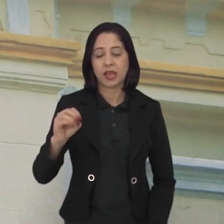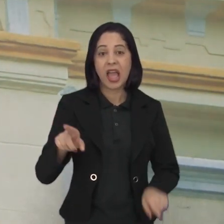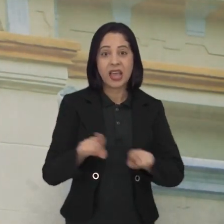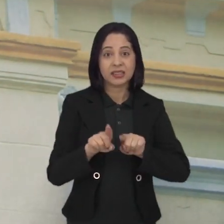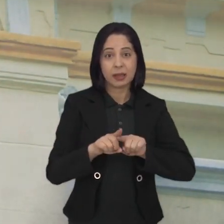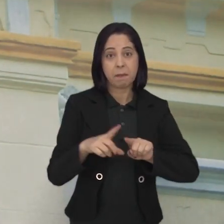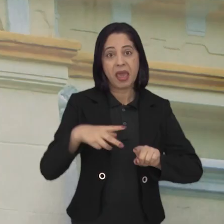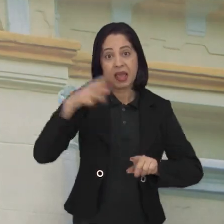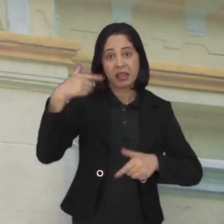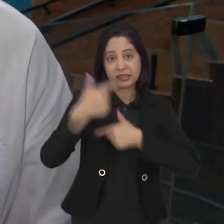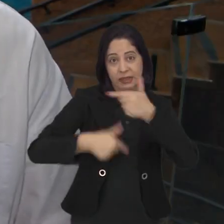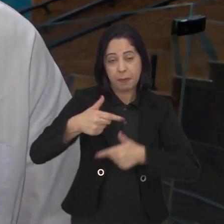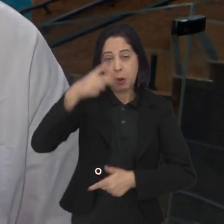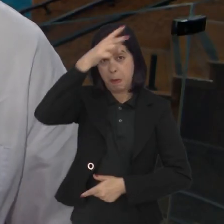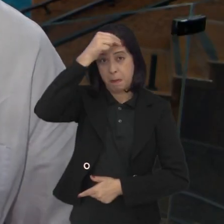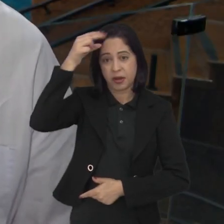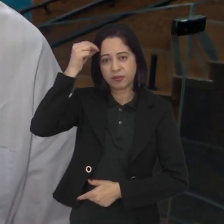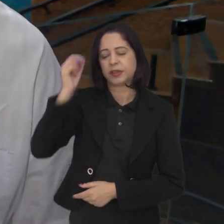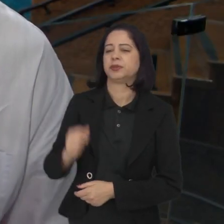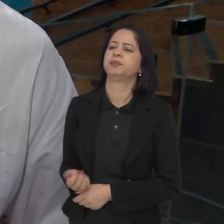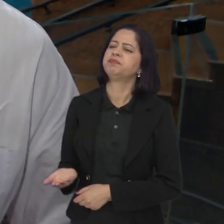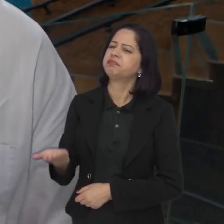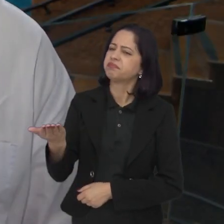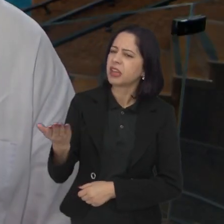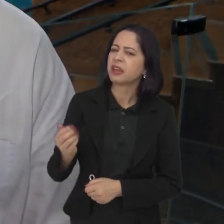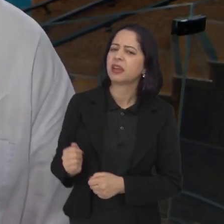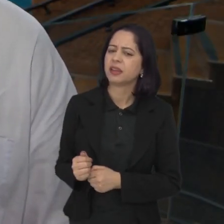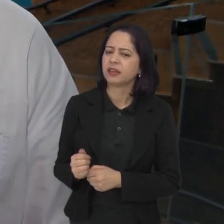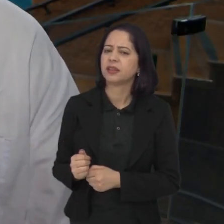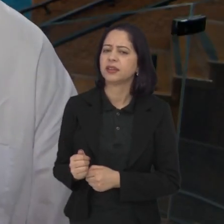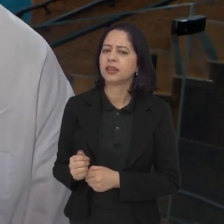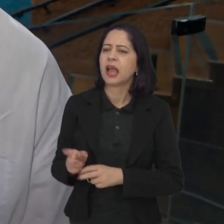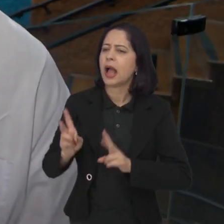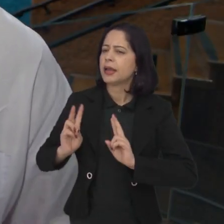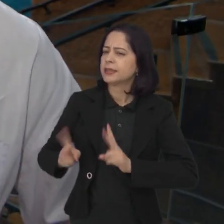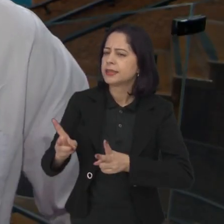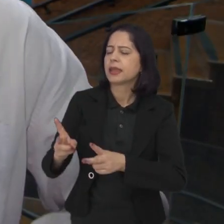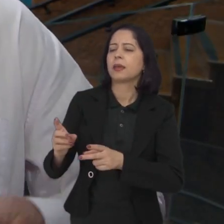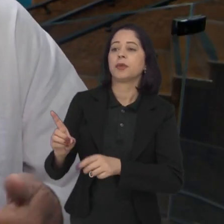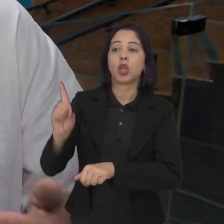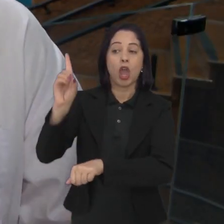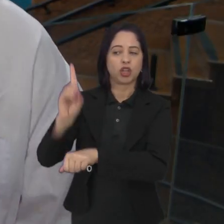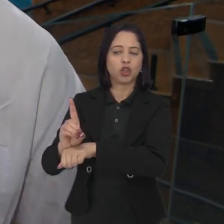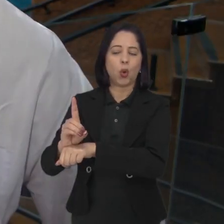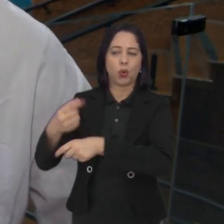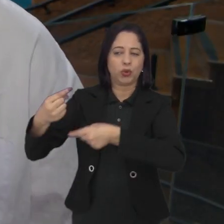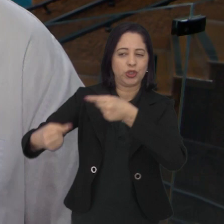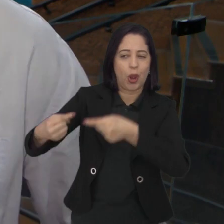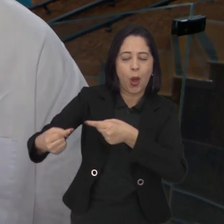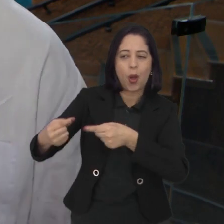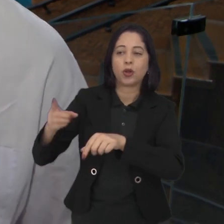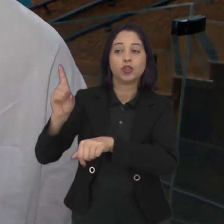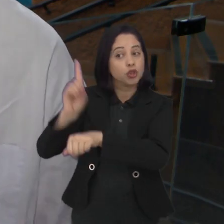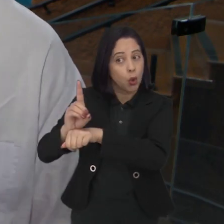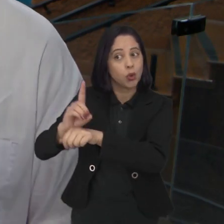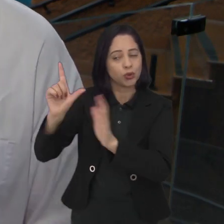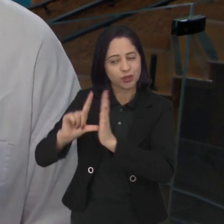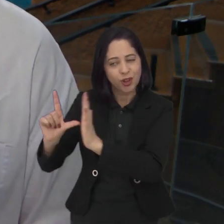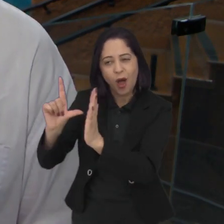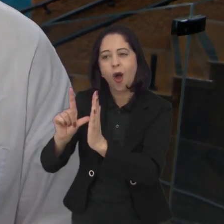mandatos como prefeito. Ele por muito tempo vai ser esse comerciante, político, né? Às vezes se